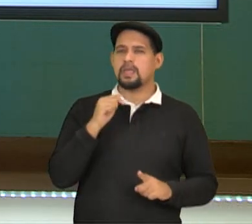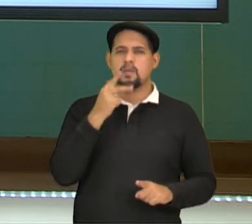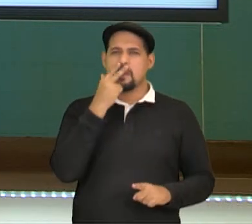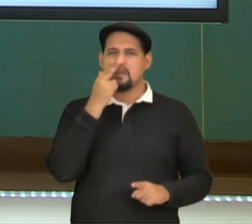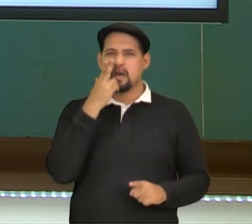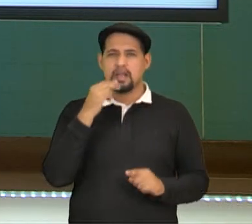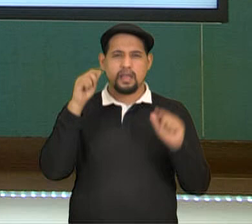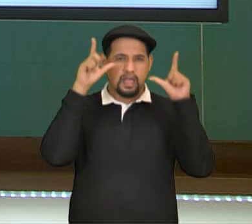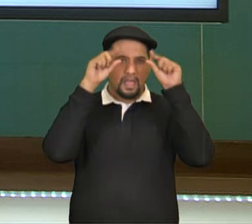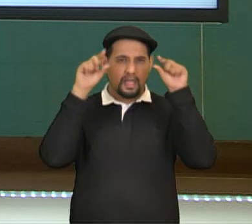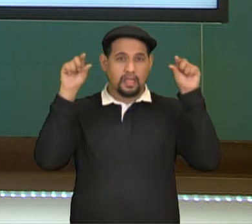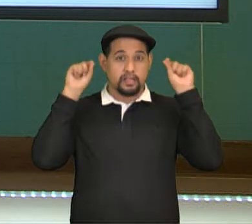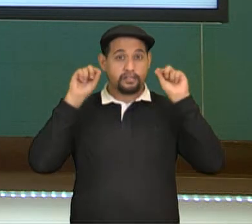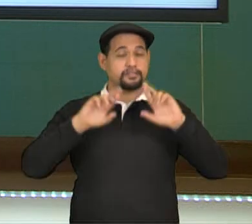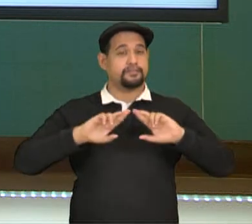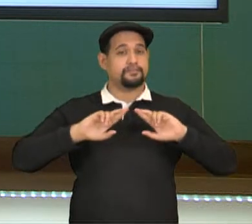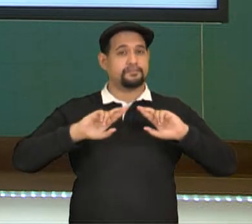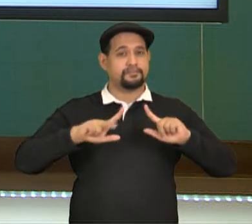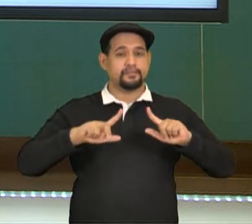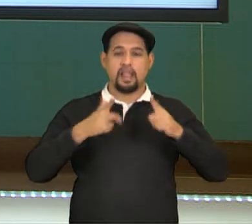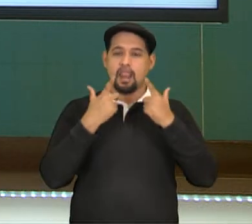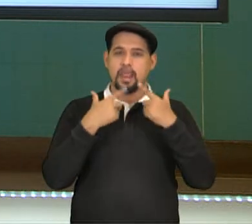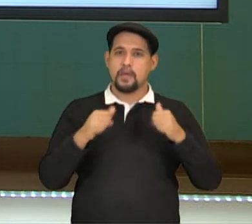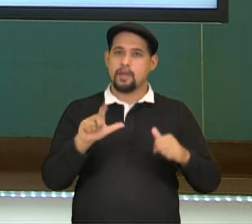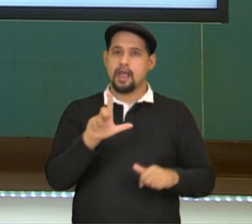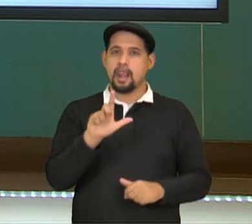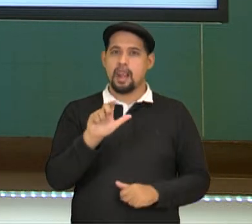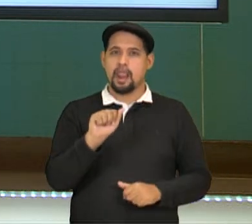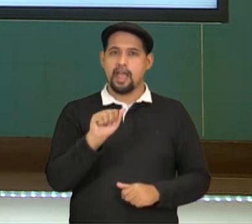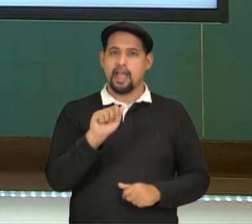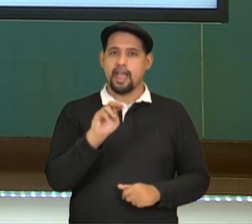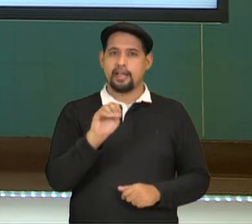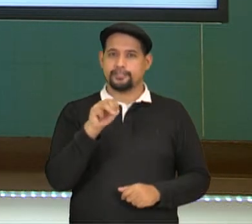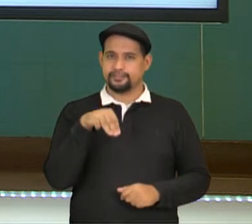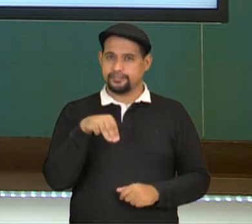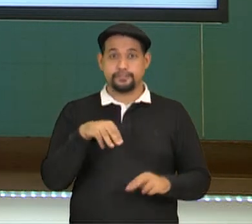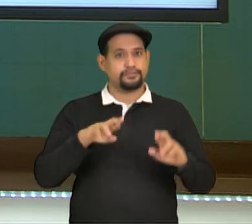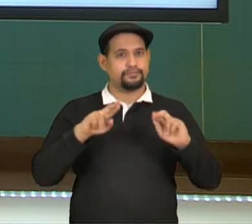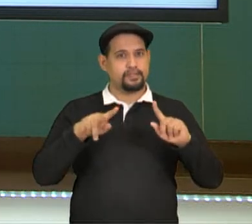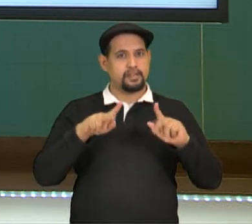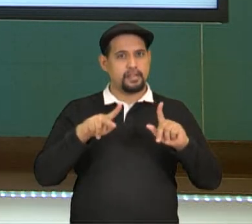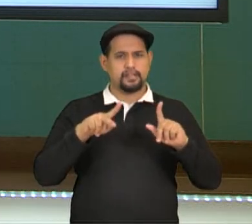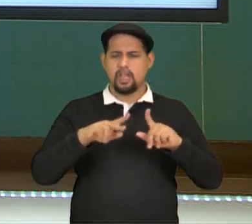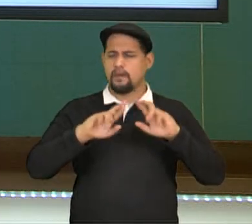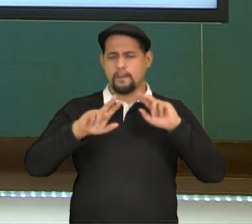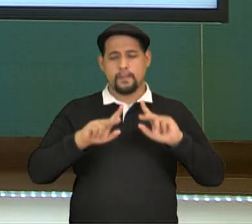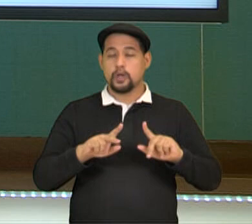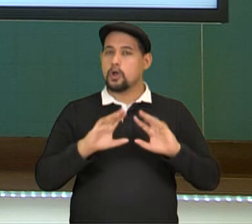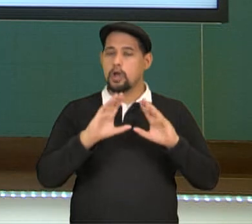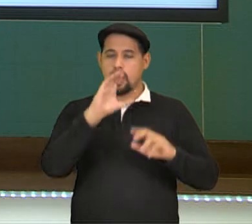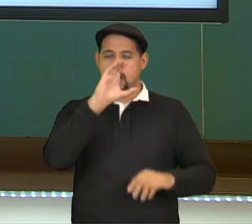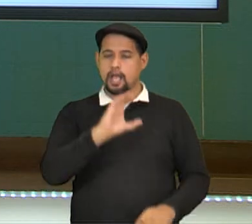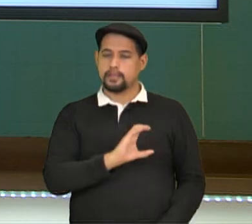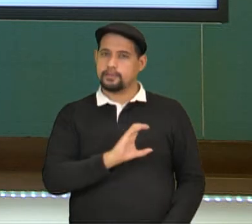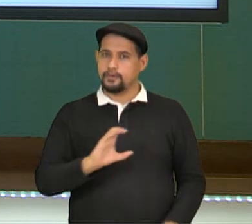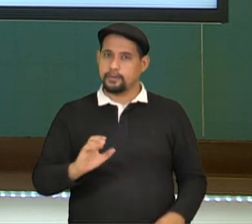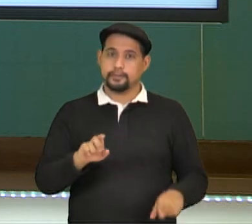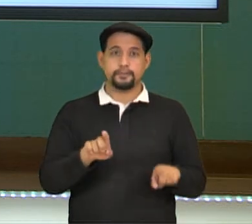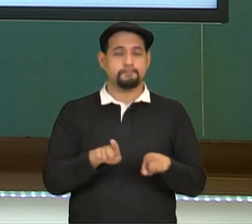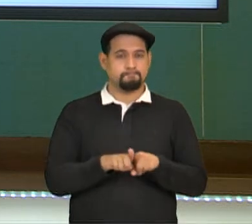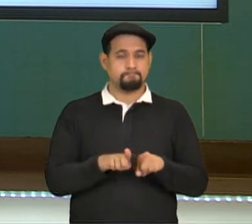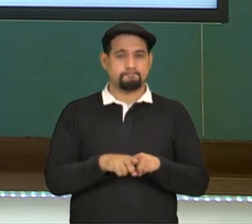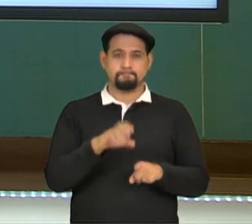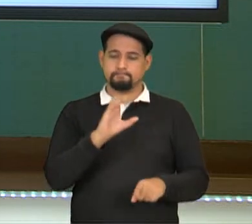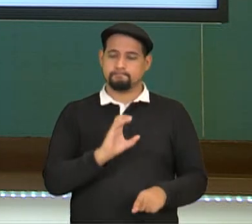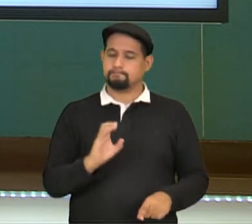grego e tudo mais, né, diferente das línguas latinas também que a gente tem aqui. Os países latinos vão ser totalmente católicos romanos, né,